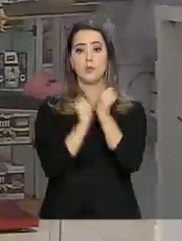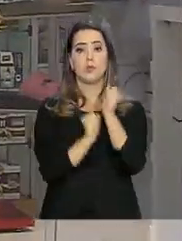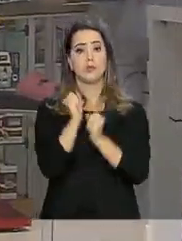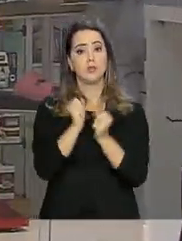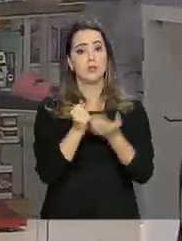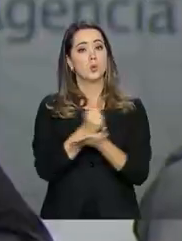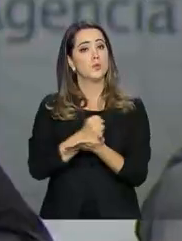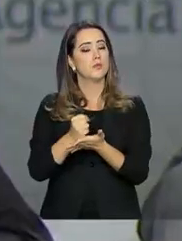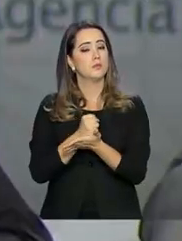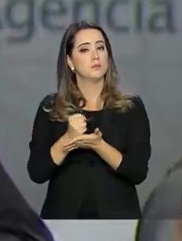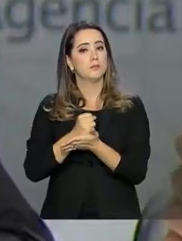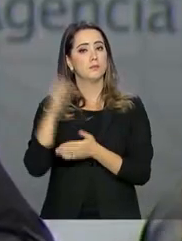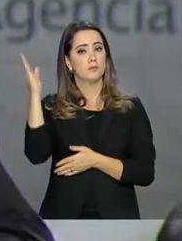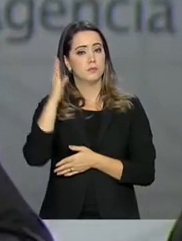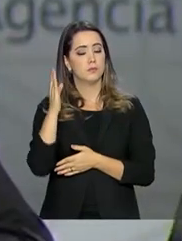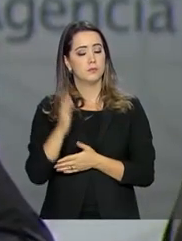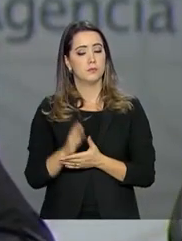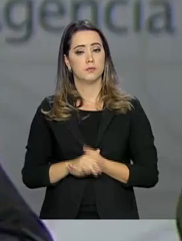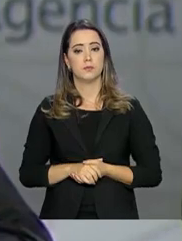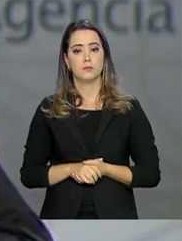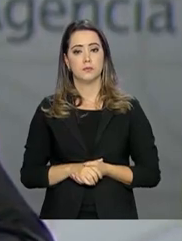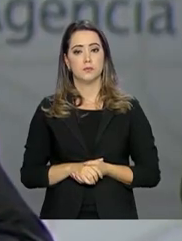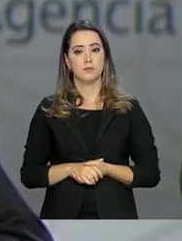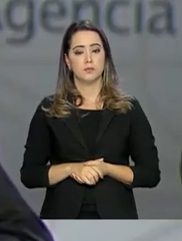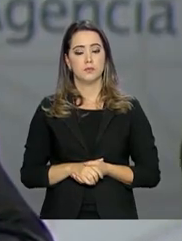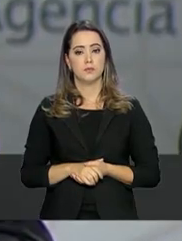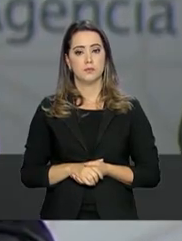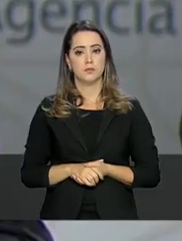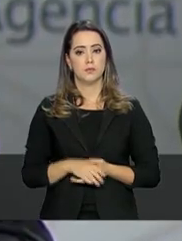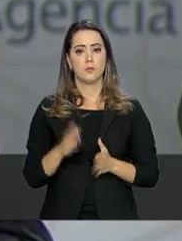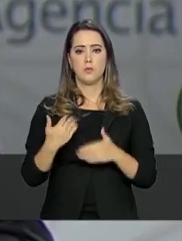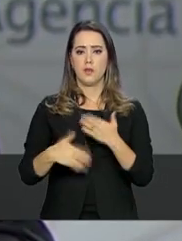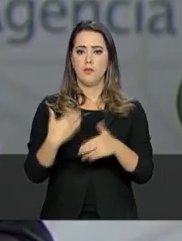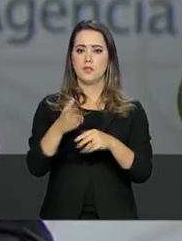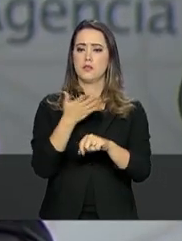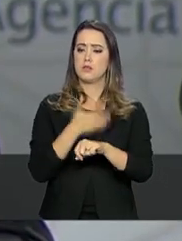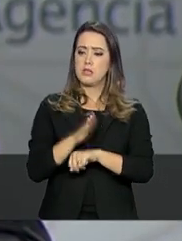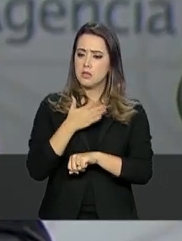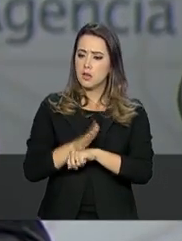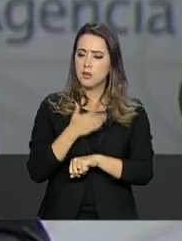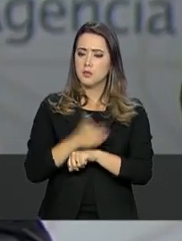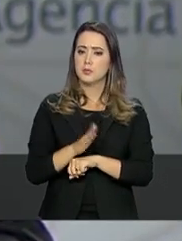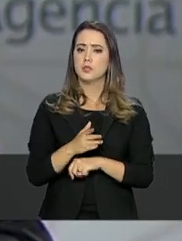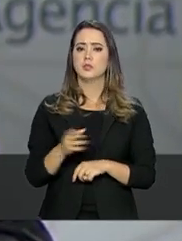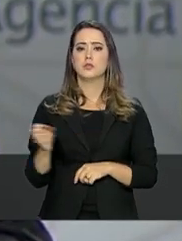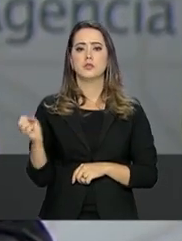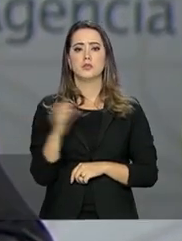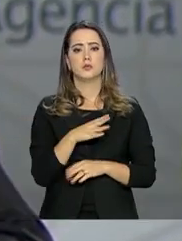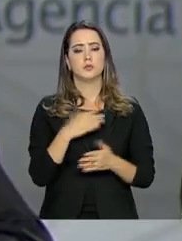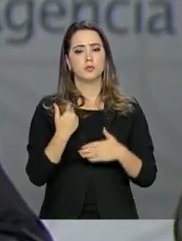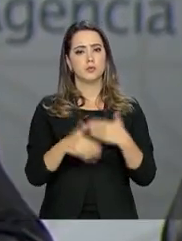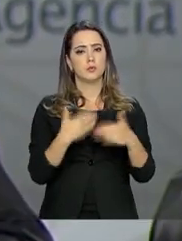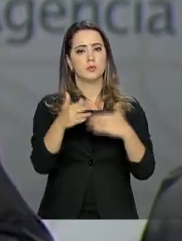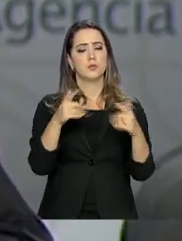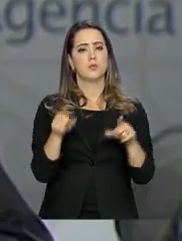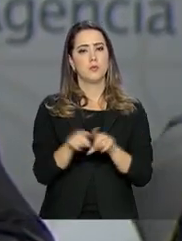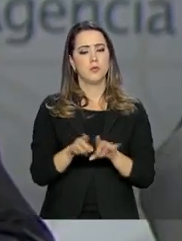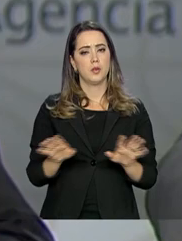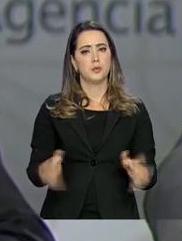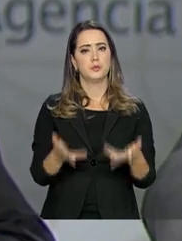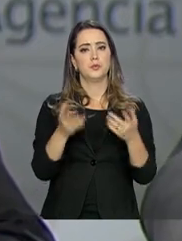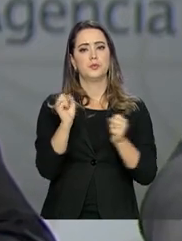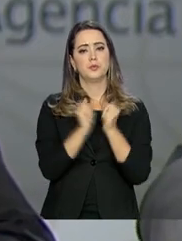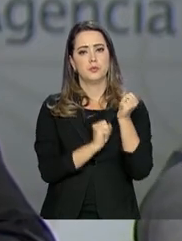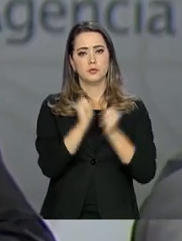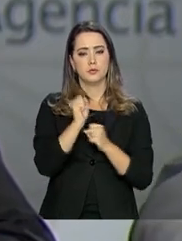no país uma kombi a ação de avançada capacitação técnica nova dinâmica nos processos produtivos da indústria